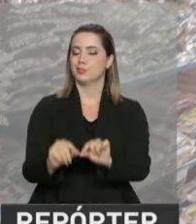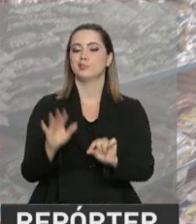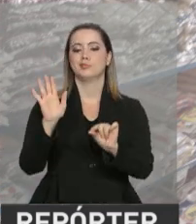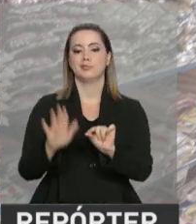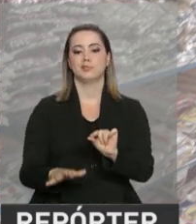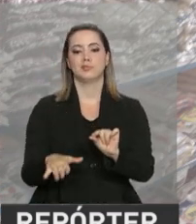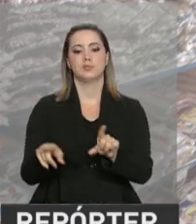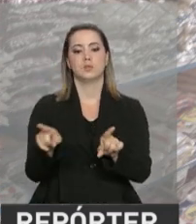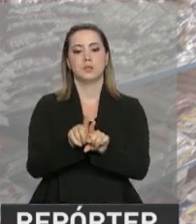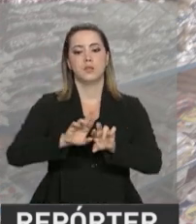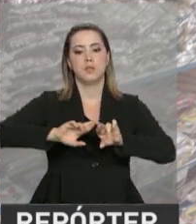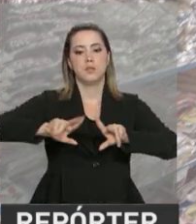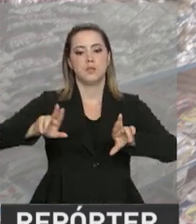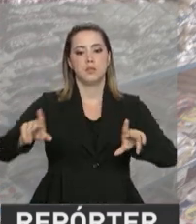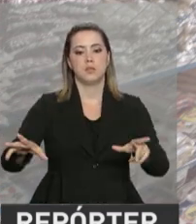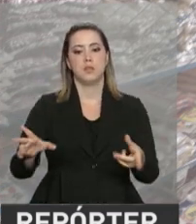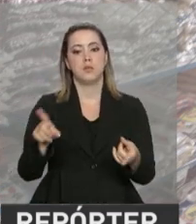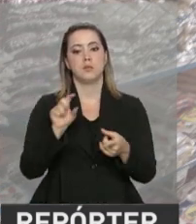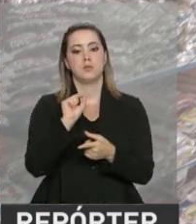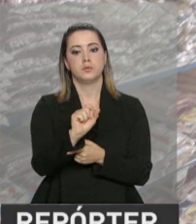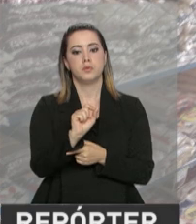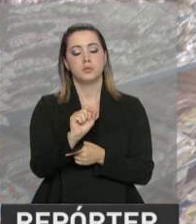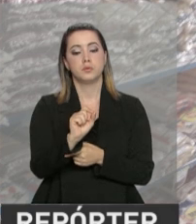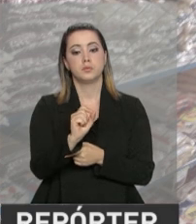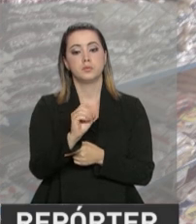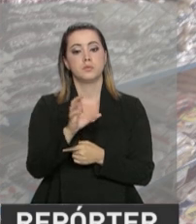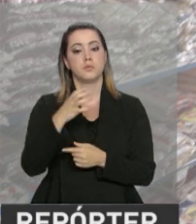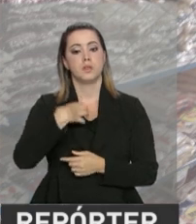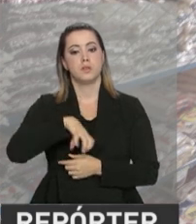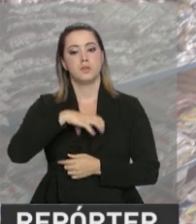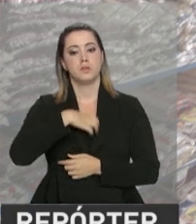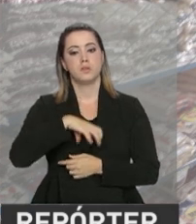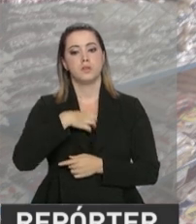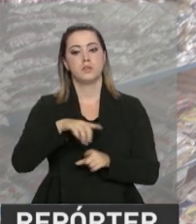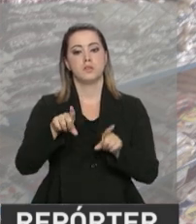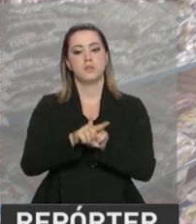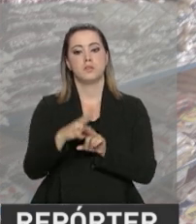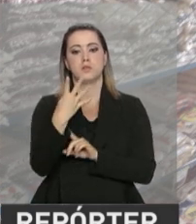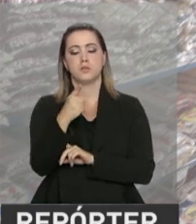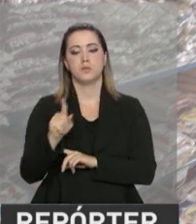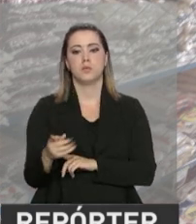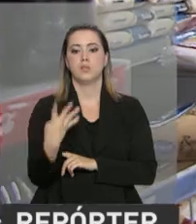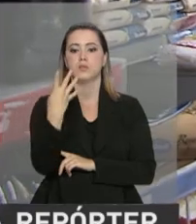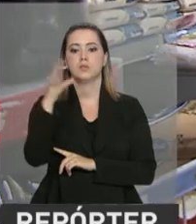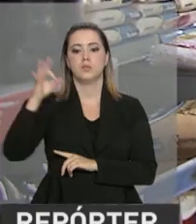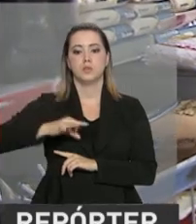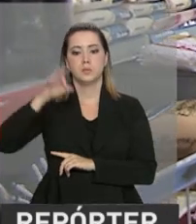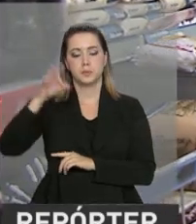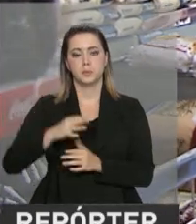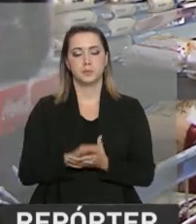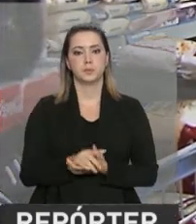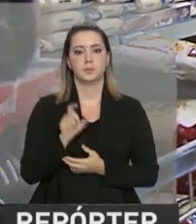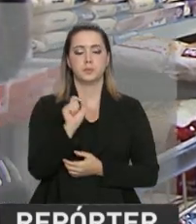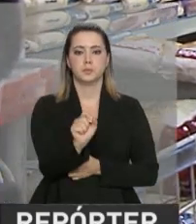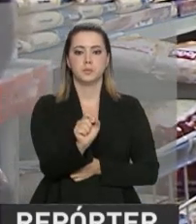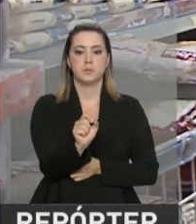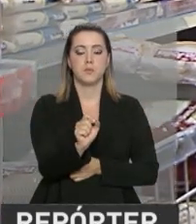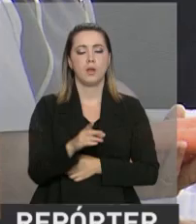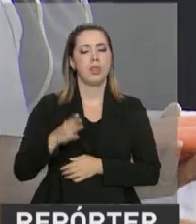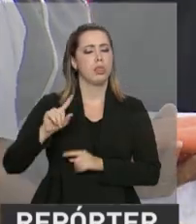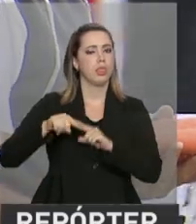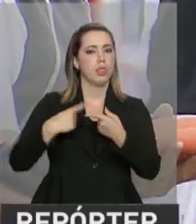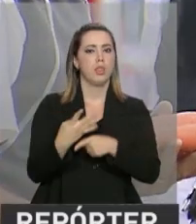4,6%. Salvador registrou queda de 4,4% e São Paulo de 4%. Após 4 anos de